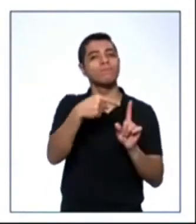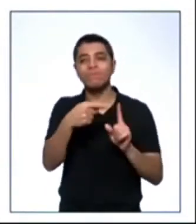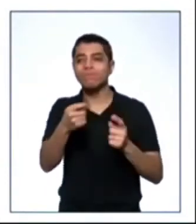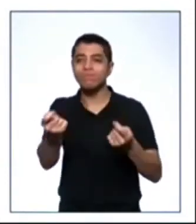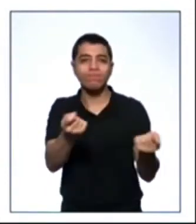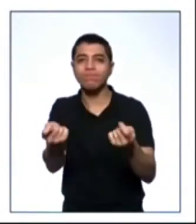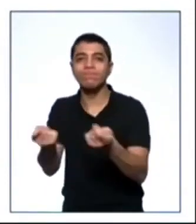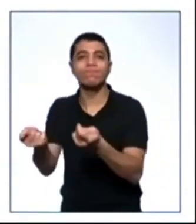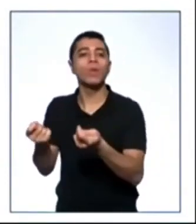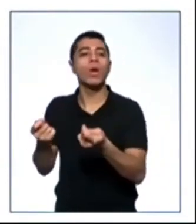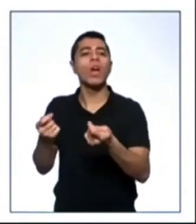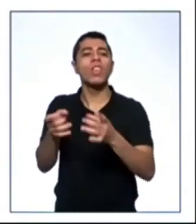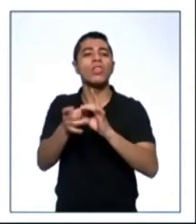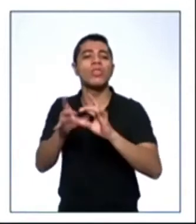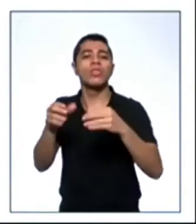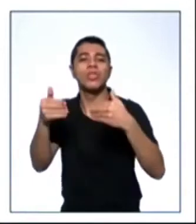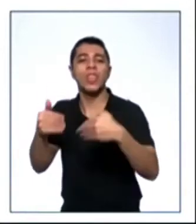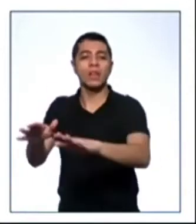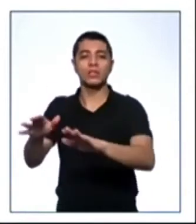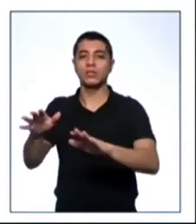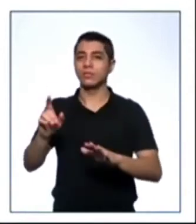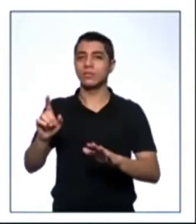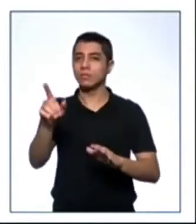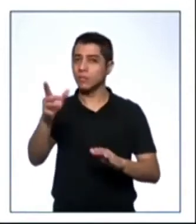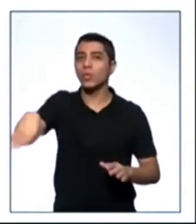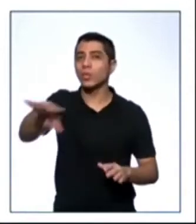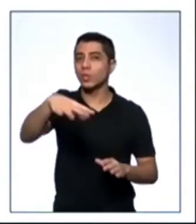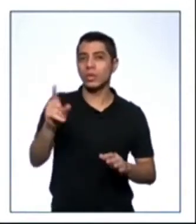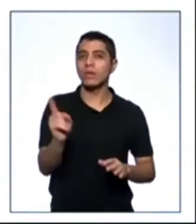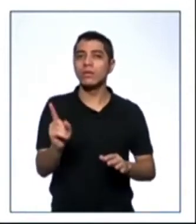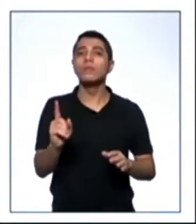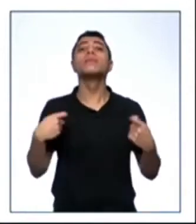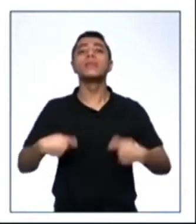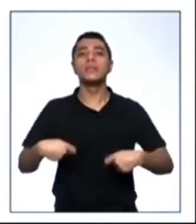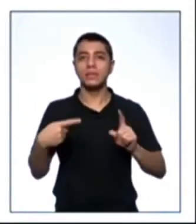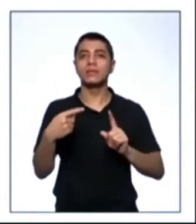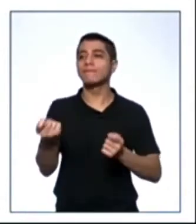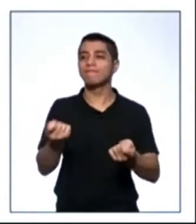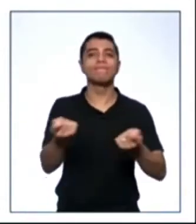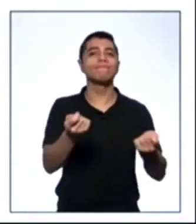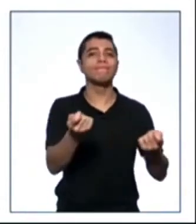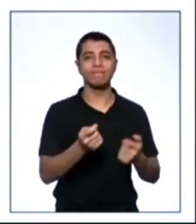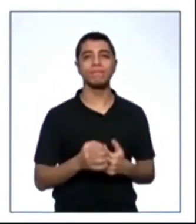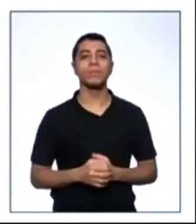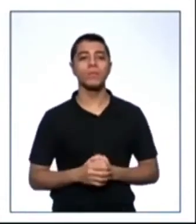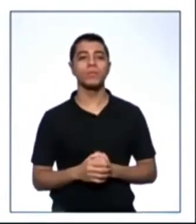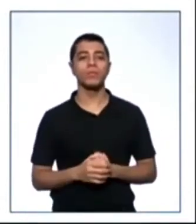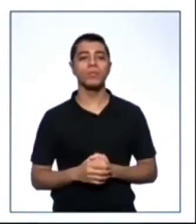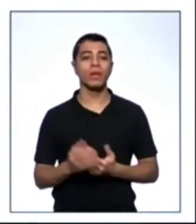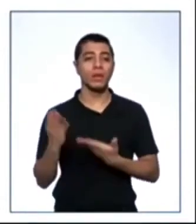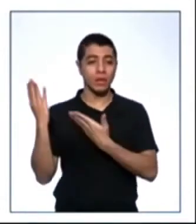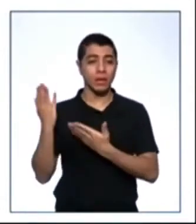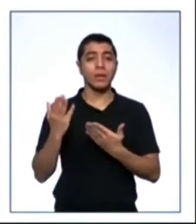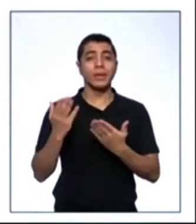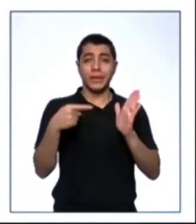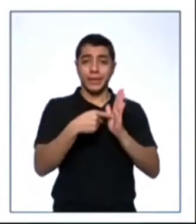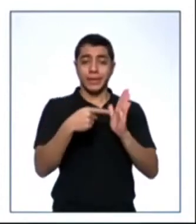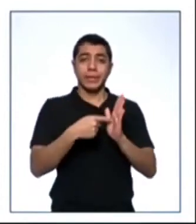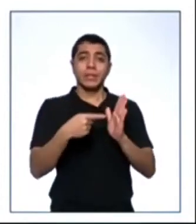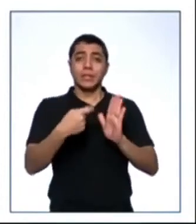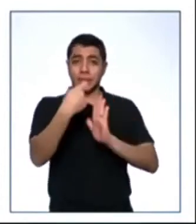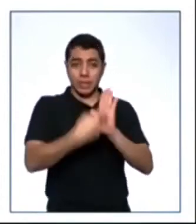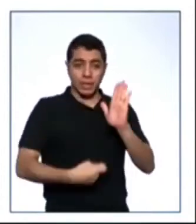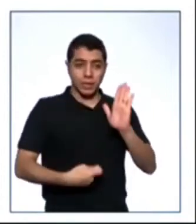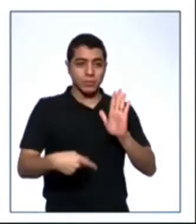eupátridas atenienses, por meio da força ou de pequenas concessões. Texto do Finlay, beleza? Moisés Finlay, maior historiador que estuda a Grécia